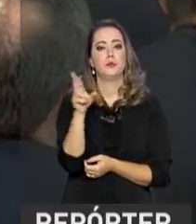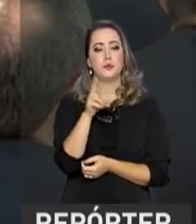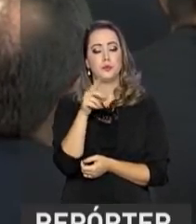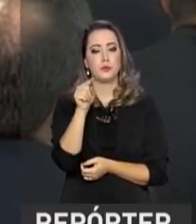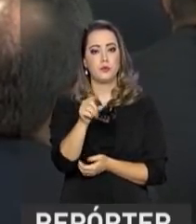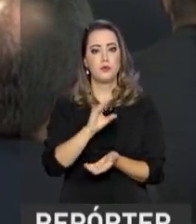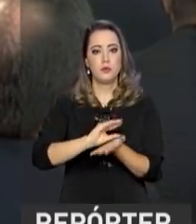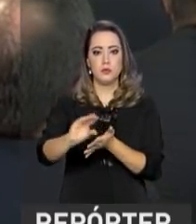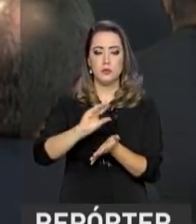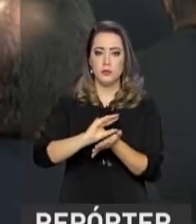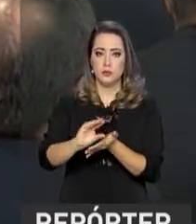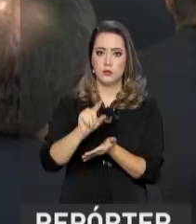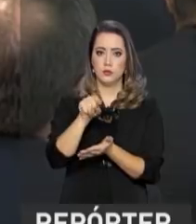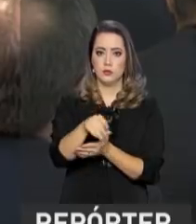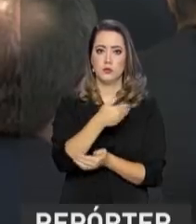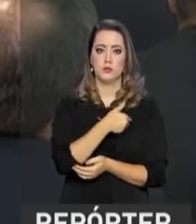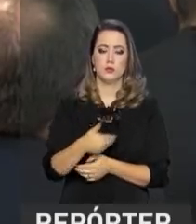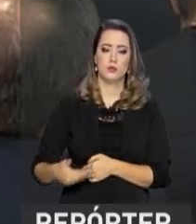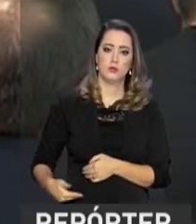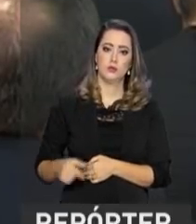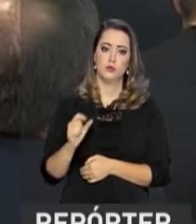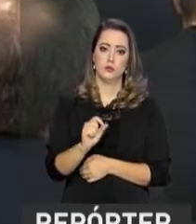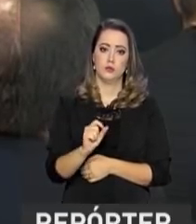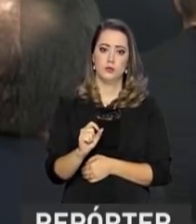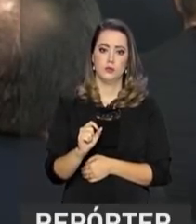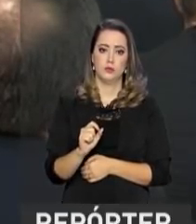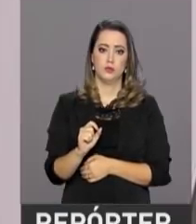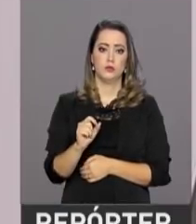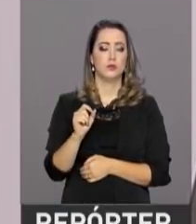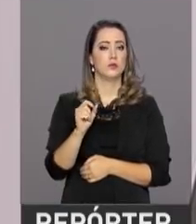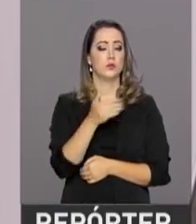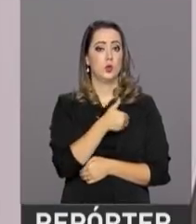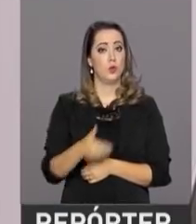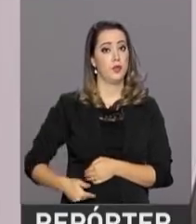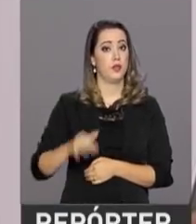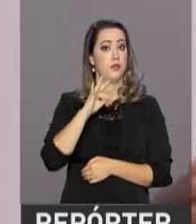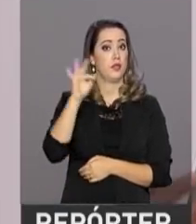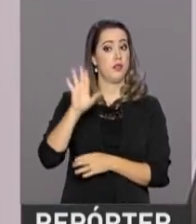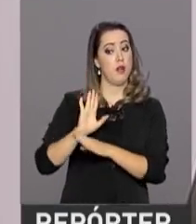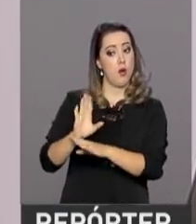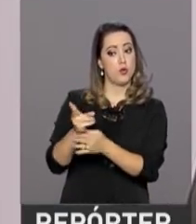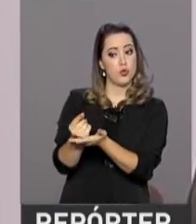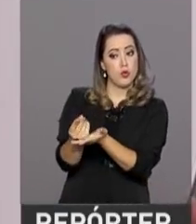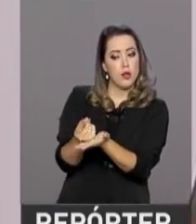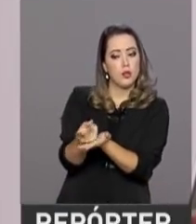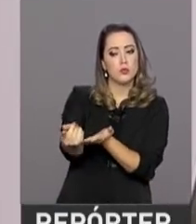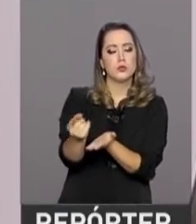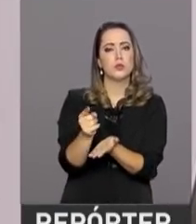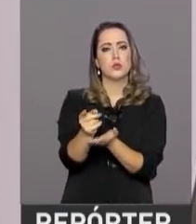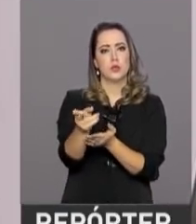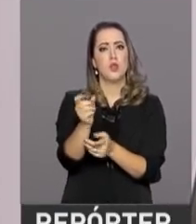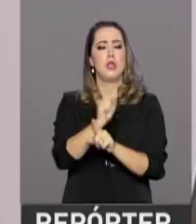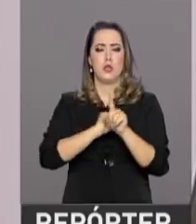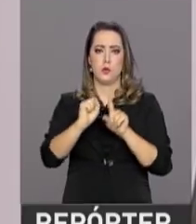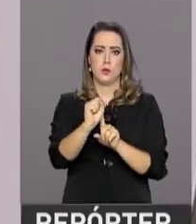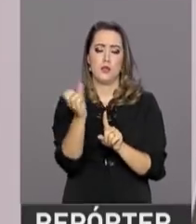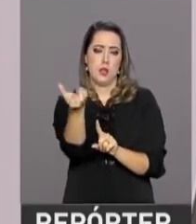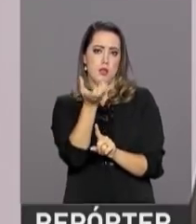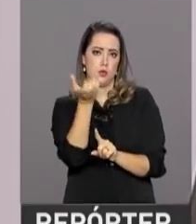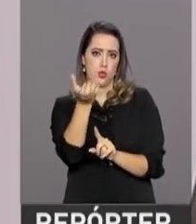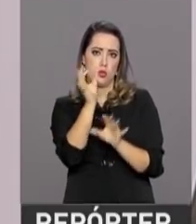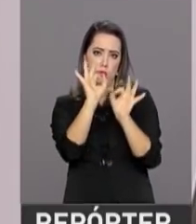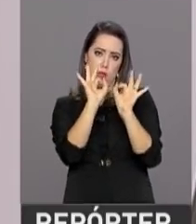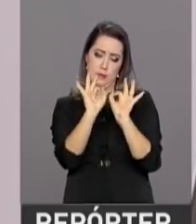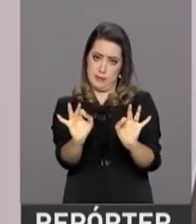de investimentos do governo do governo federal ea sociedade brasileira clama naturalmente com